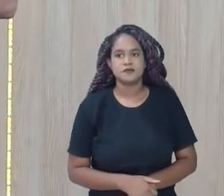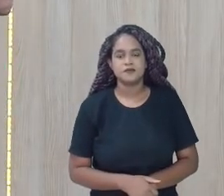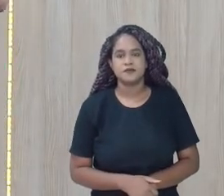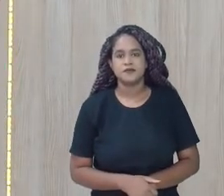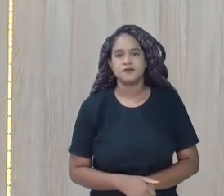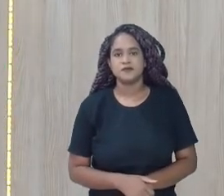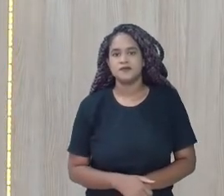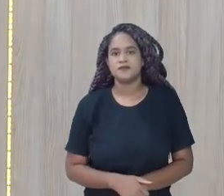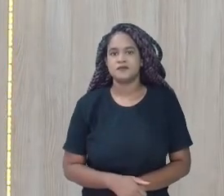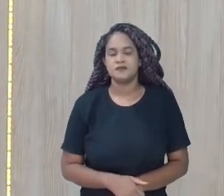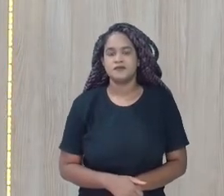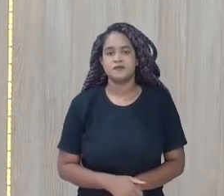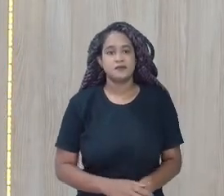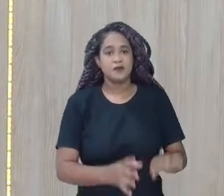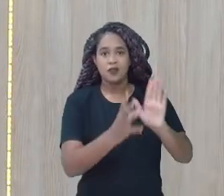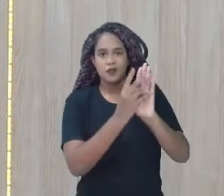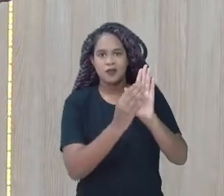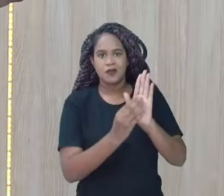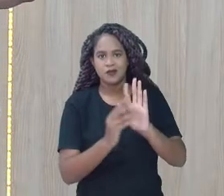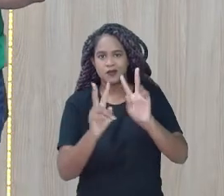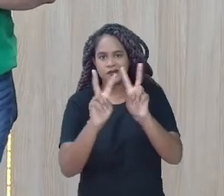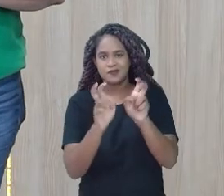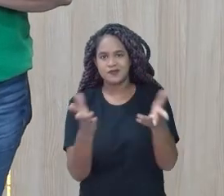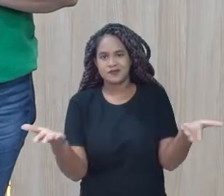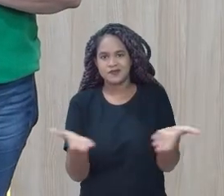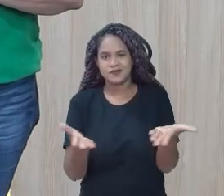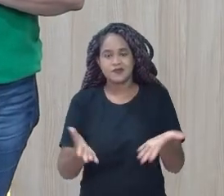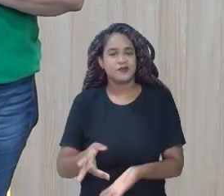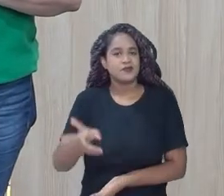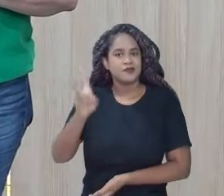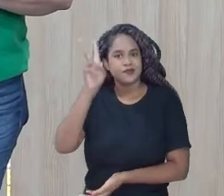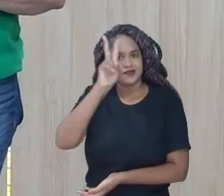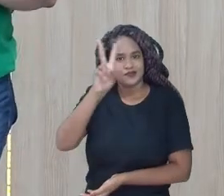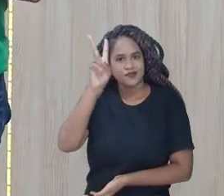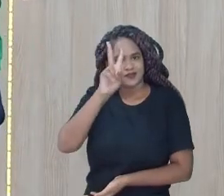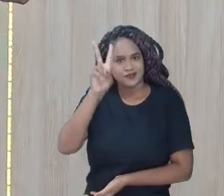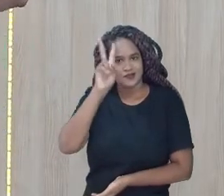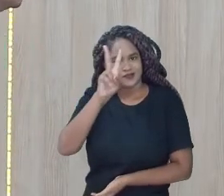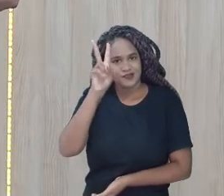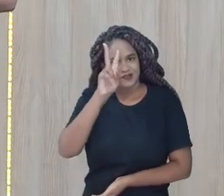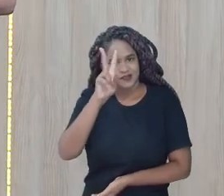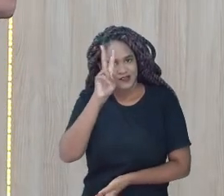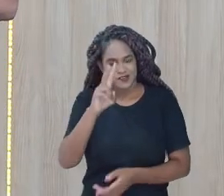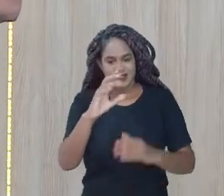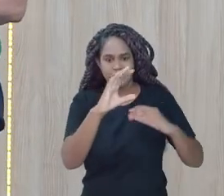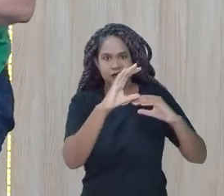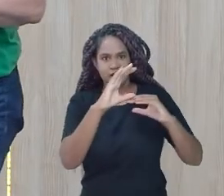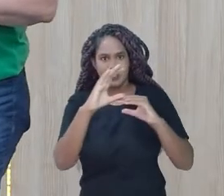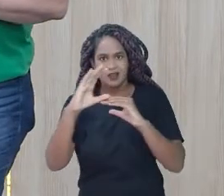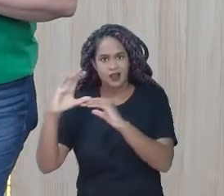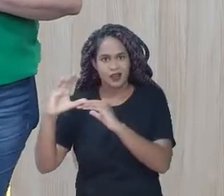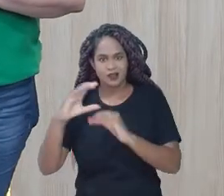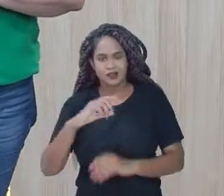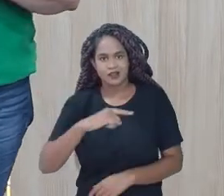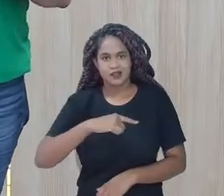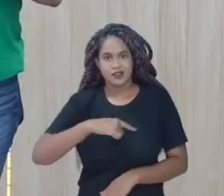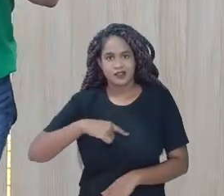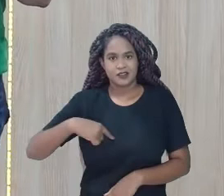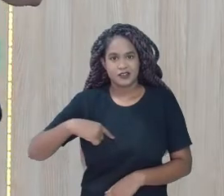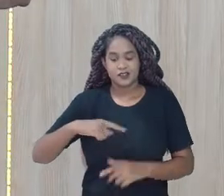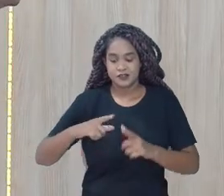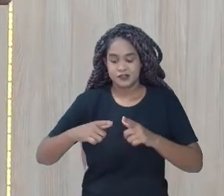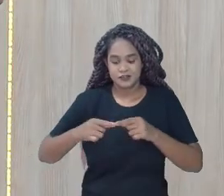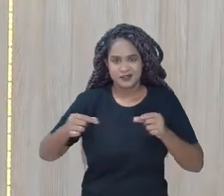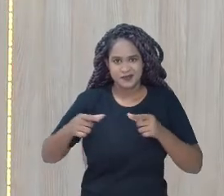é Histórias em Quadrinhos Japonesas 2. Então, nesse momento, se